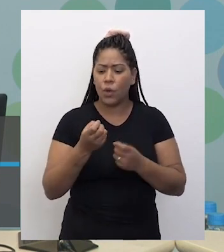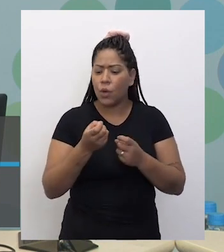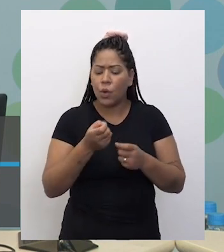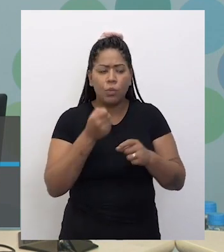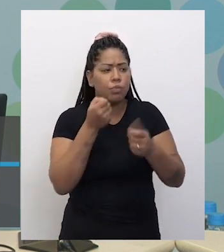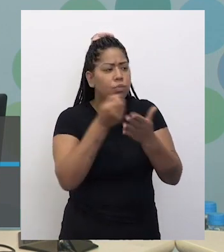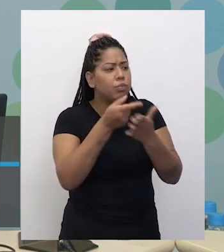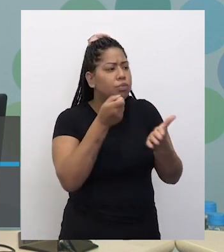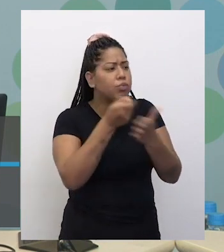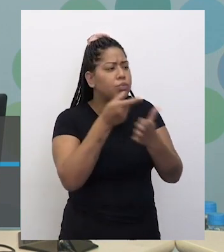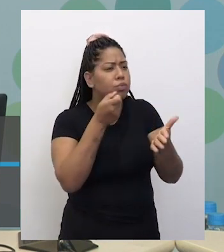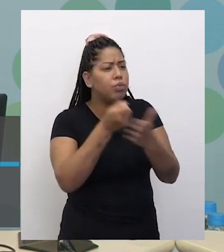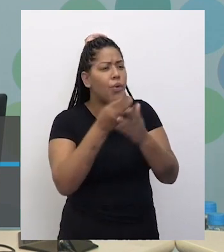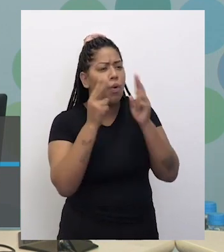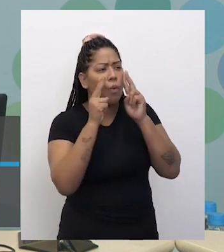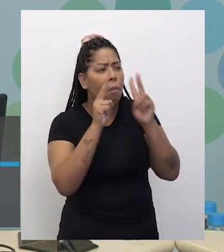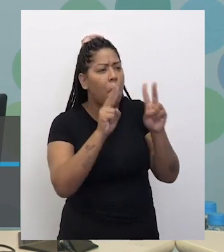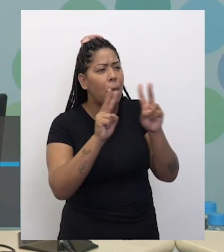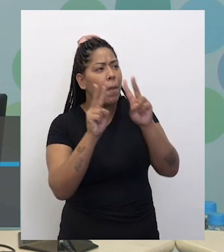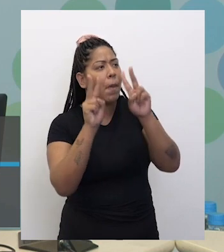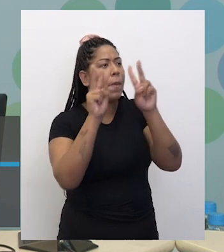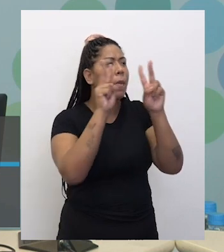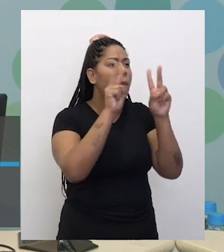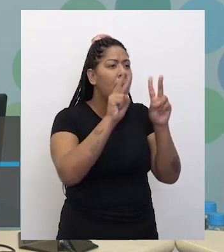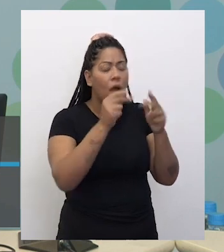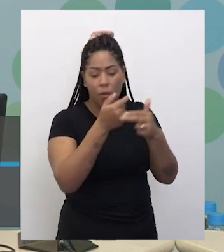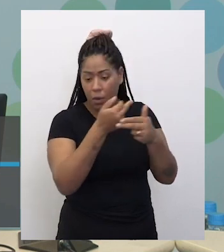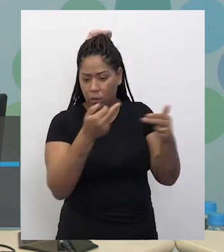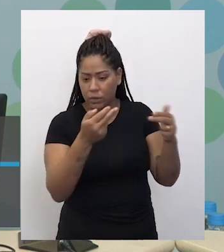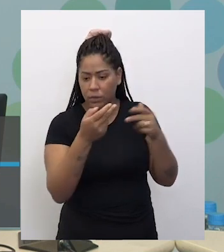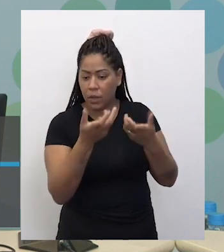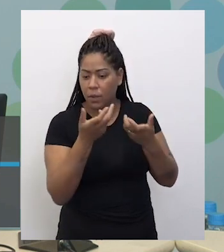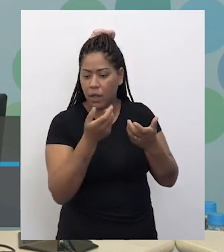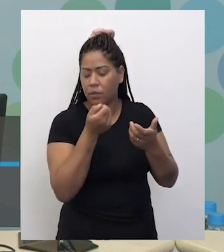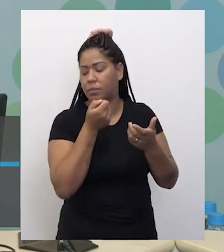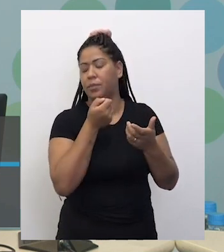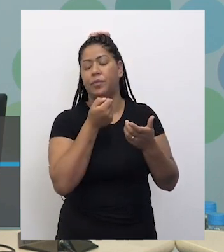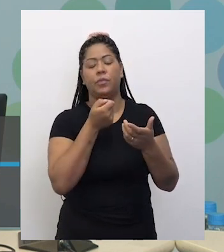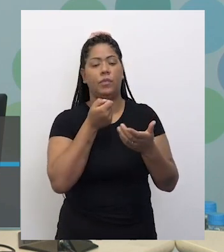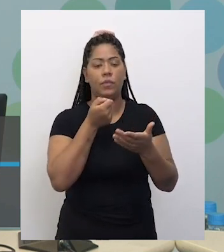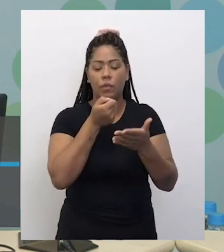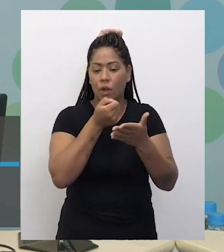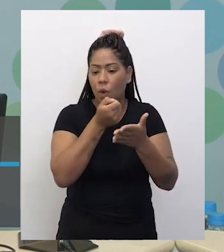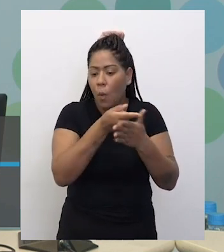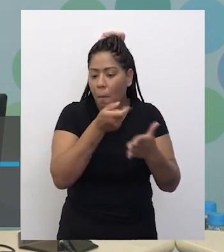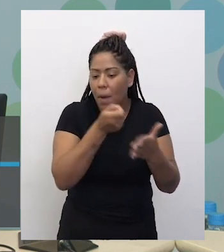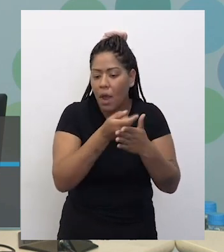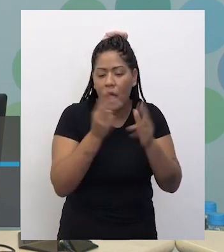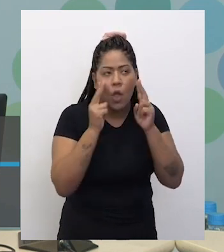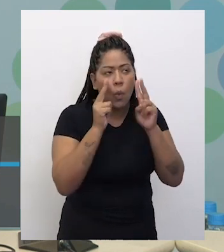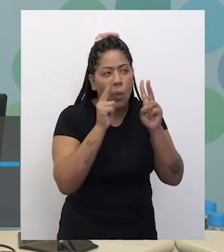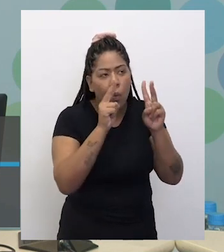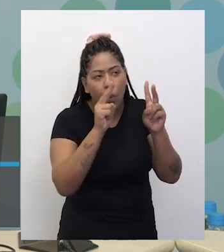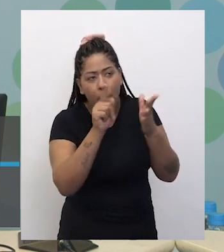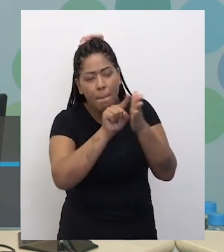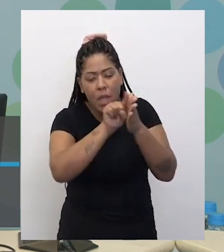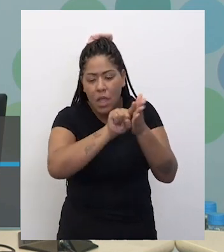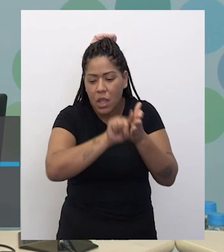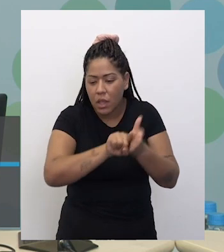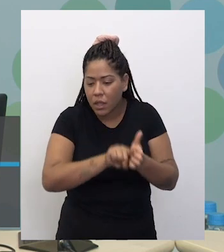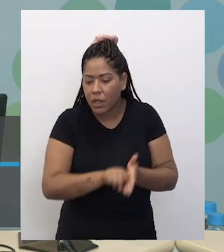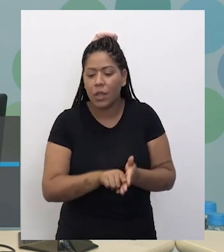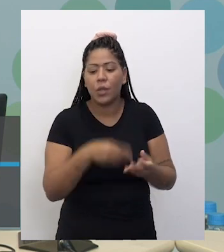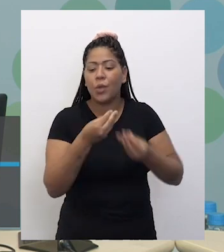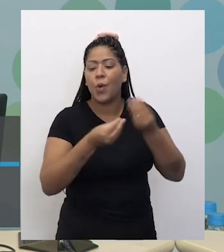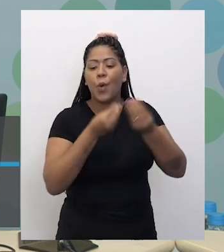propagandas e os vídeos falando sobre o produto na internet. Quando quero comprar, me lembro da propaganda. Então ele vai analisar, ele é bem analítico, né? Ele vê a propaganda,